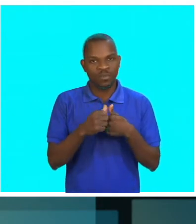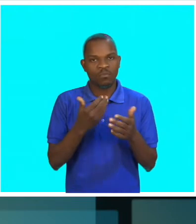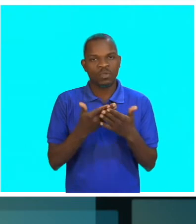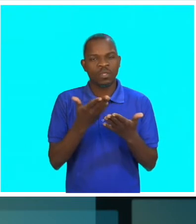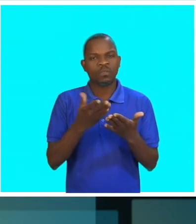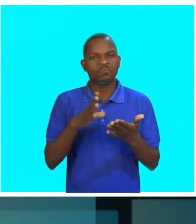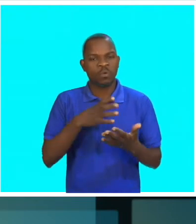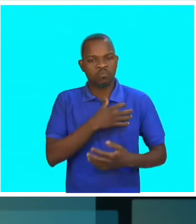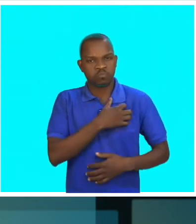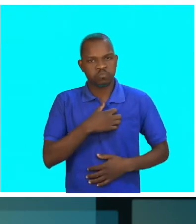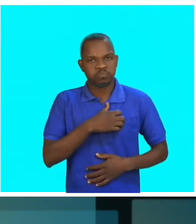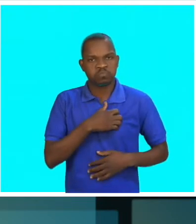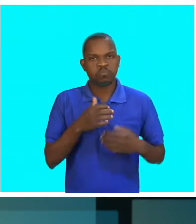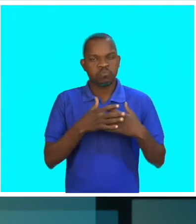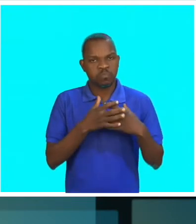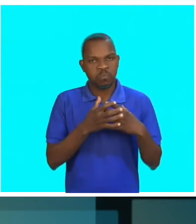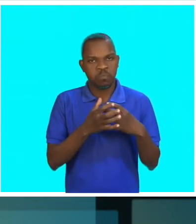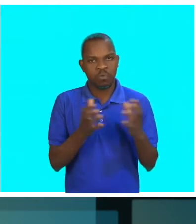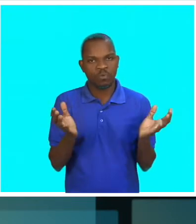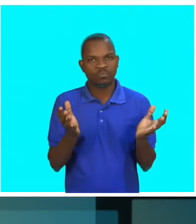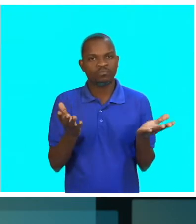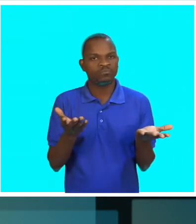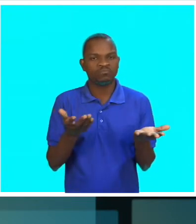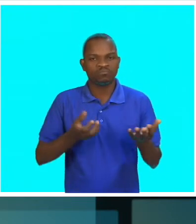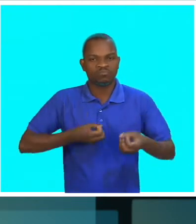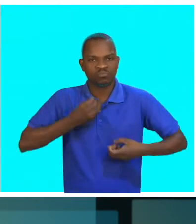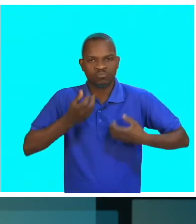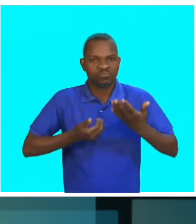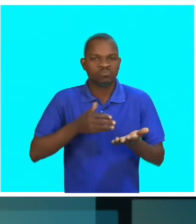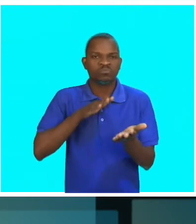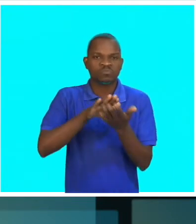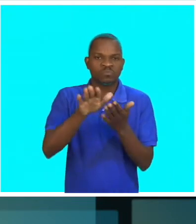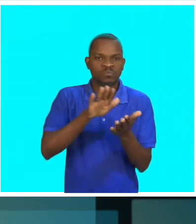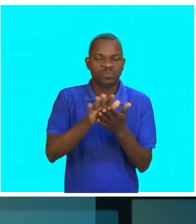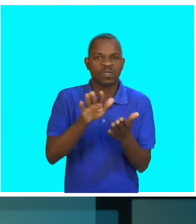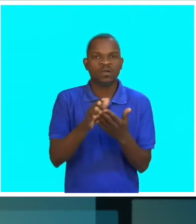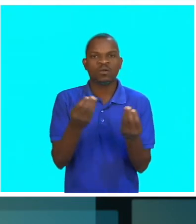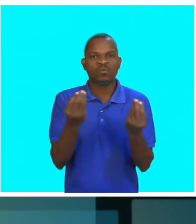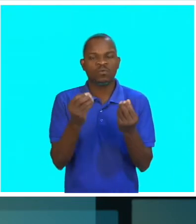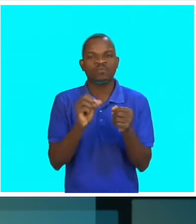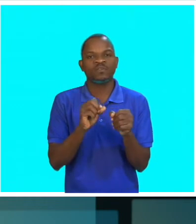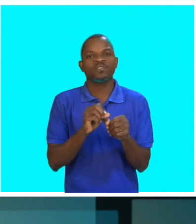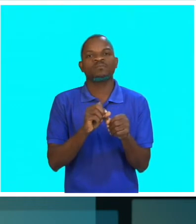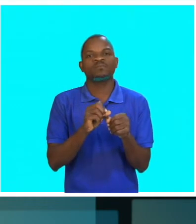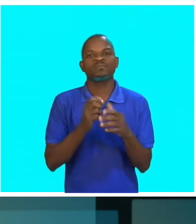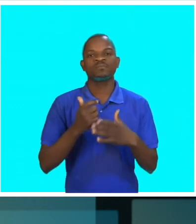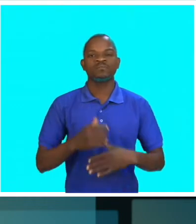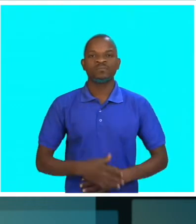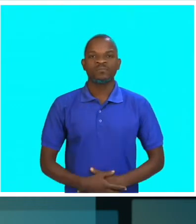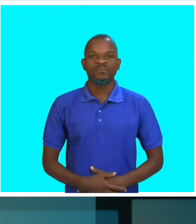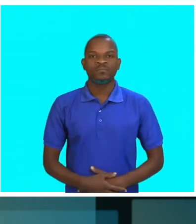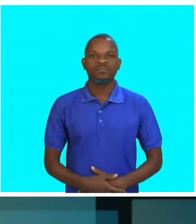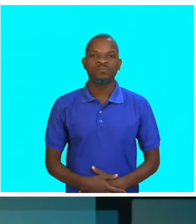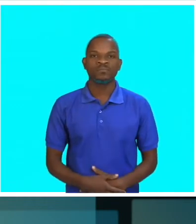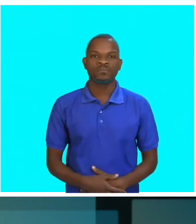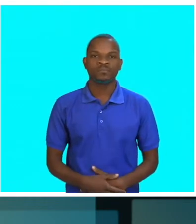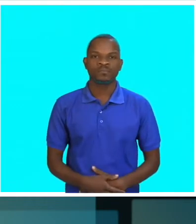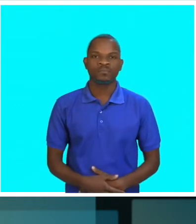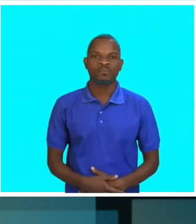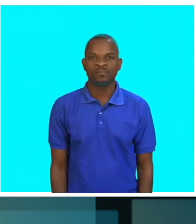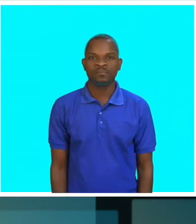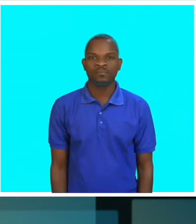é uma mãe, é uma pessoa que está sempre do nosso lado. Para além do ABC da bola, ela nos dá o